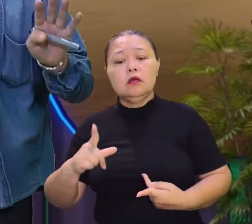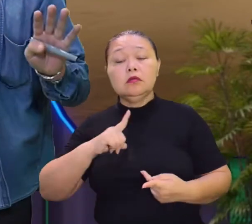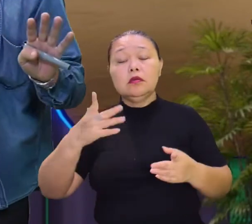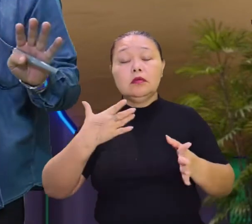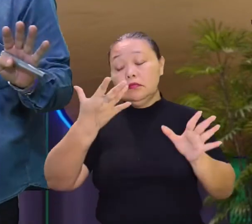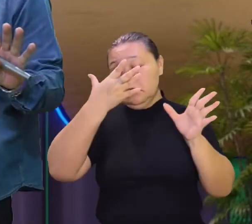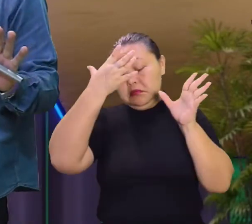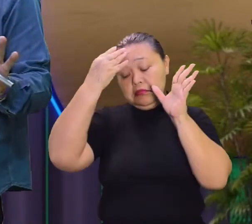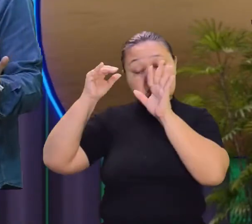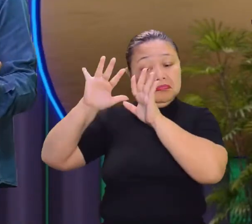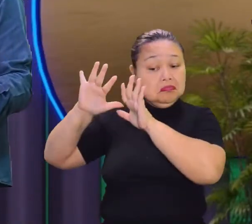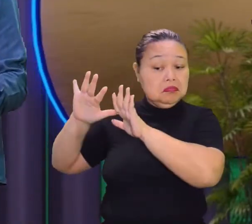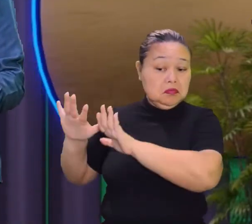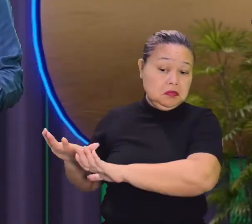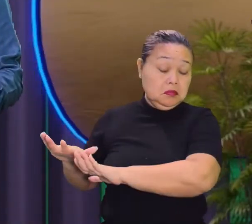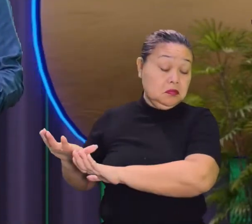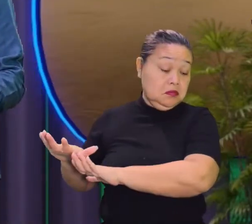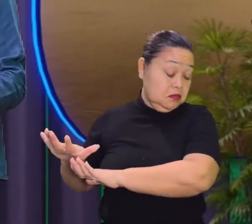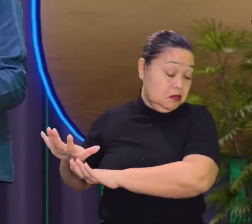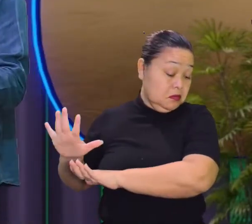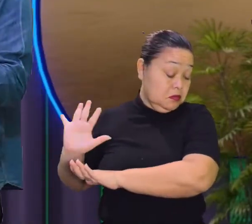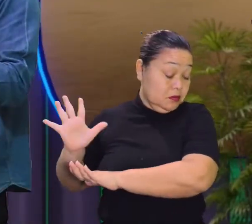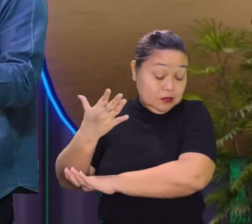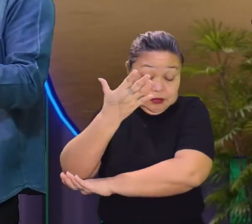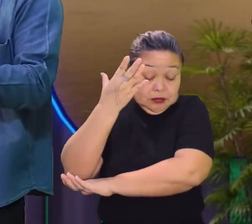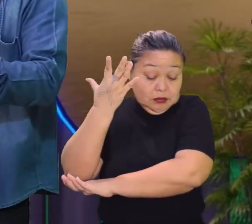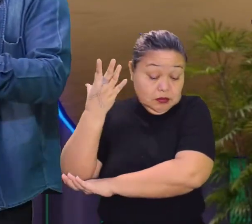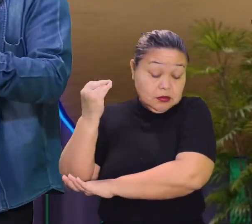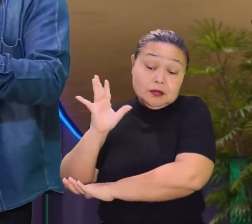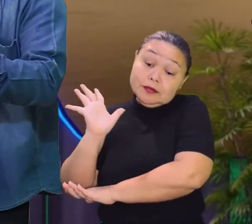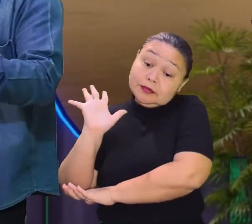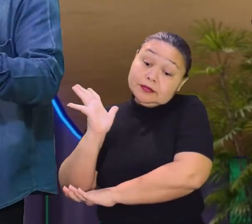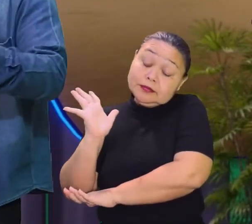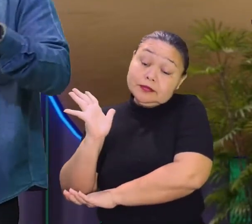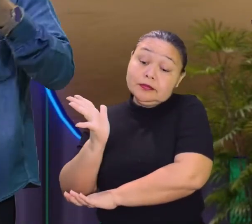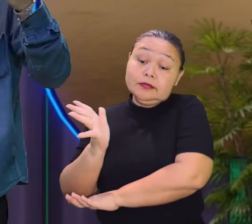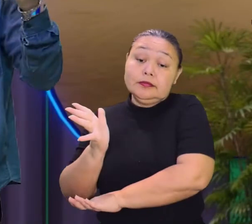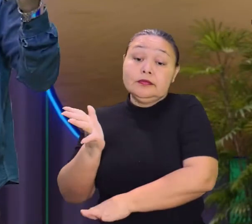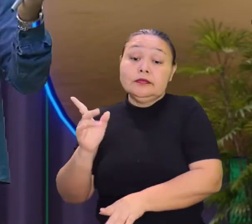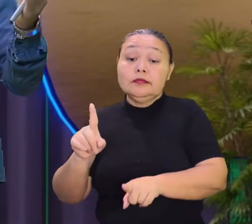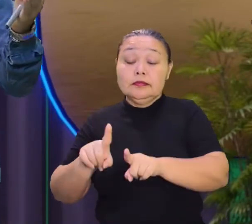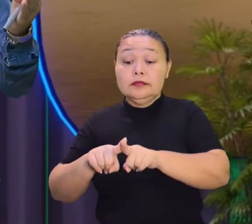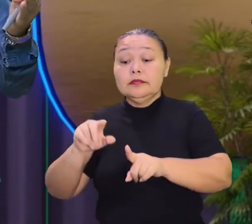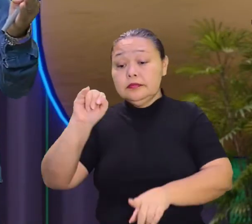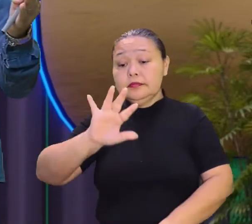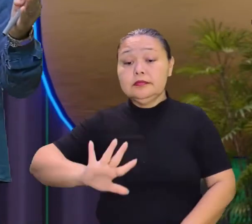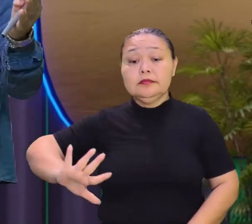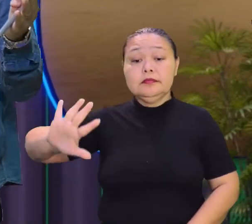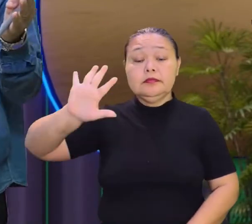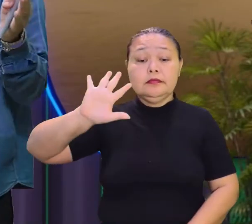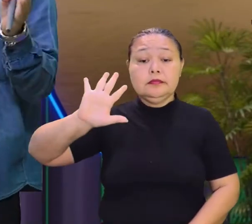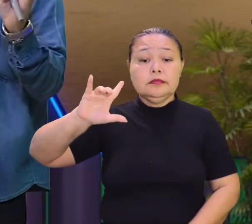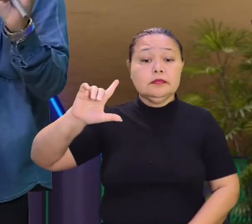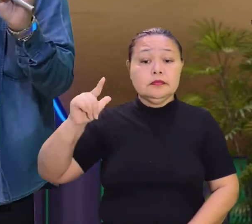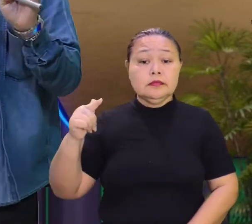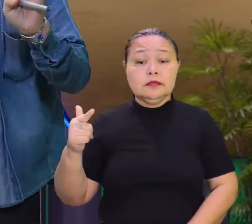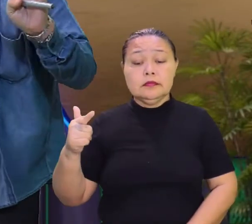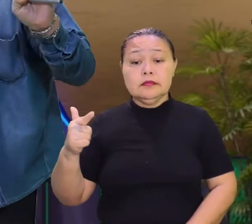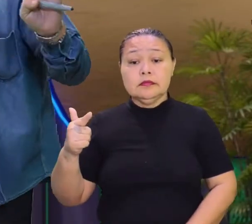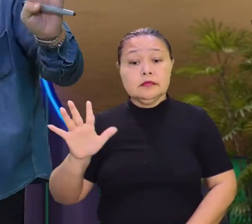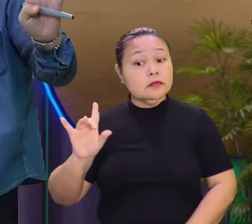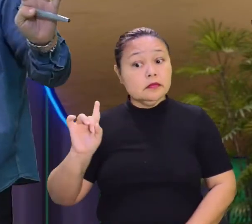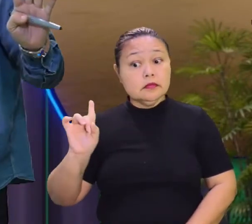ser esquecida. Com né? certeza. Só que a gente sabe que, infelizmente, a gente até colocou imagens aqui, que não pode ser dessa